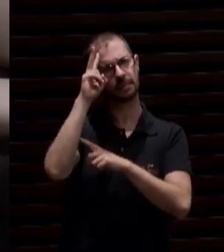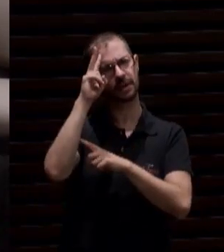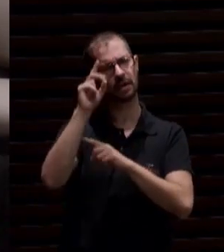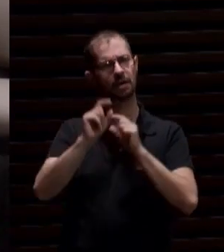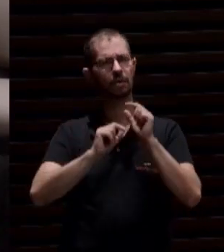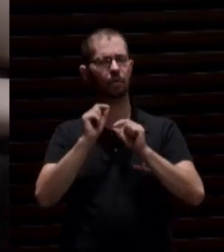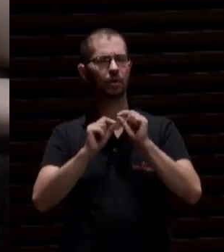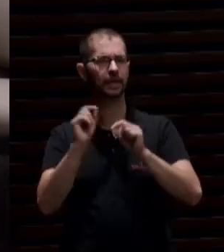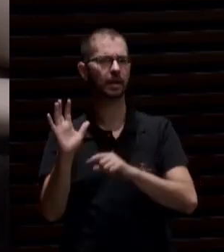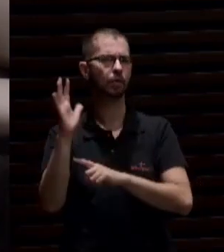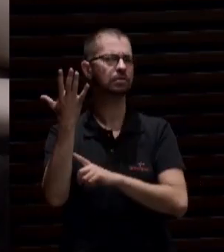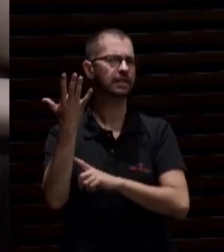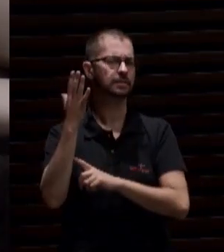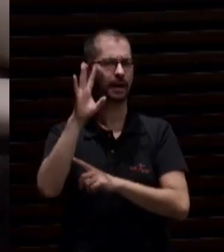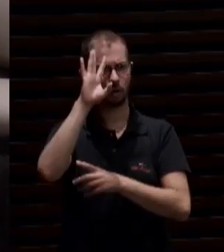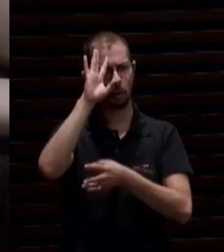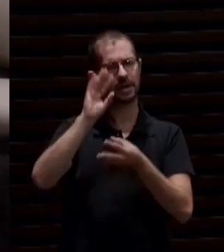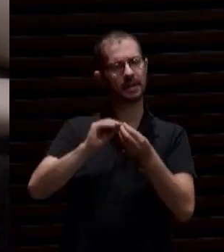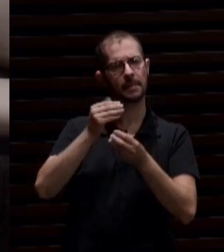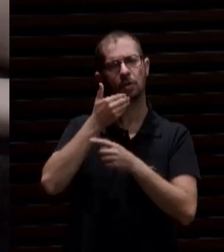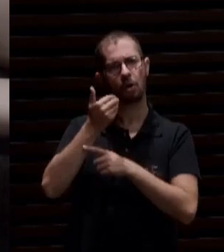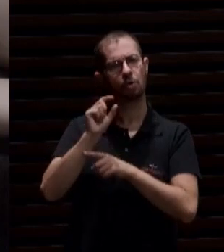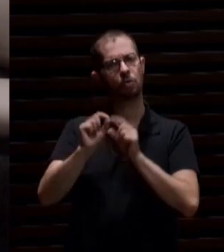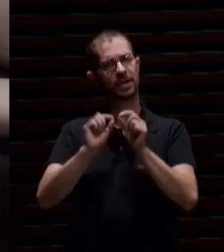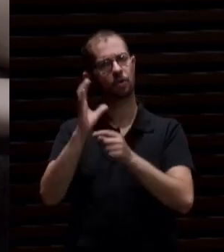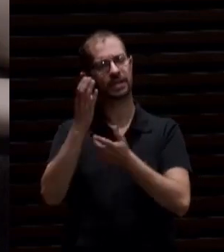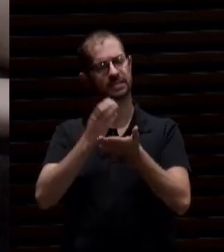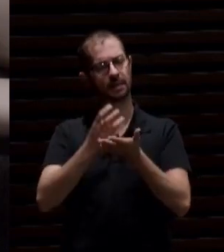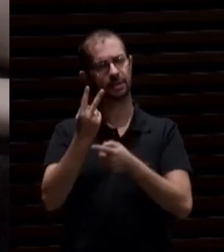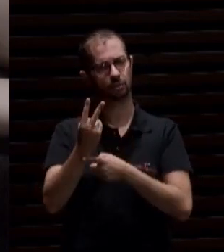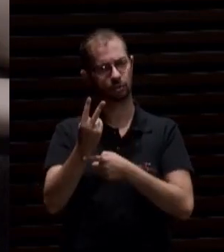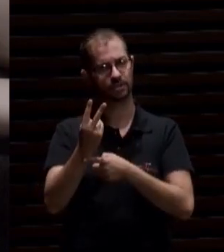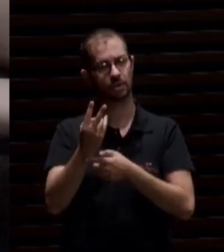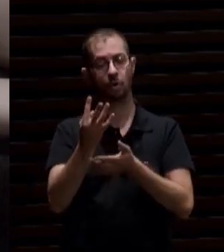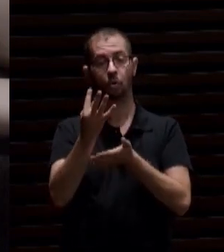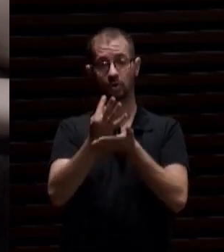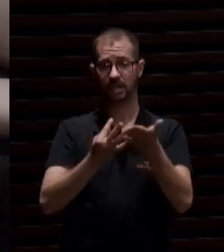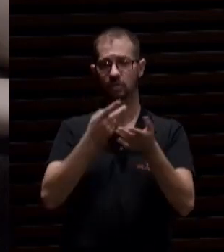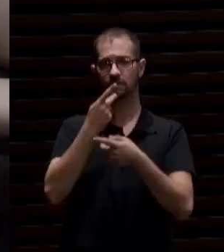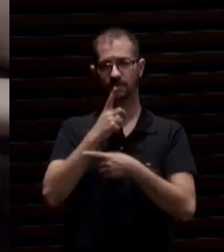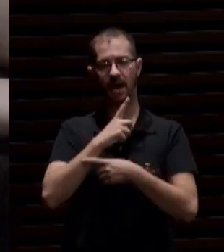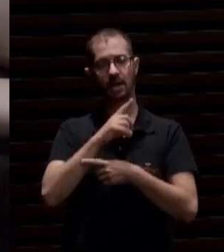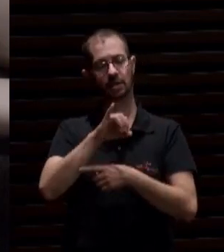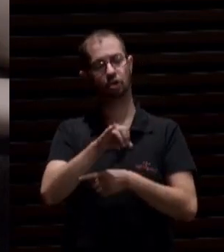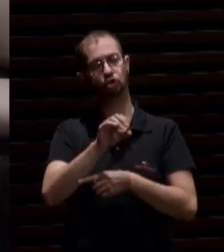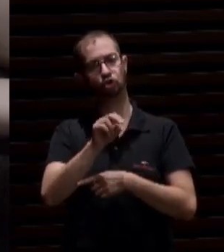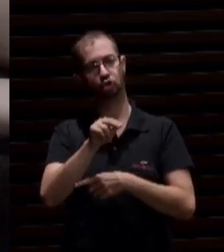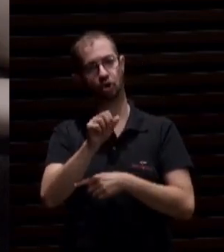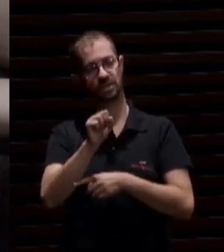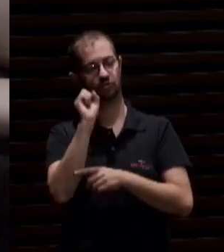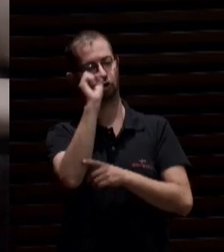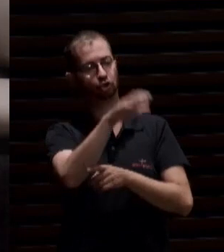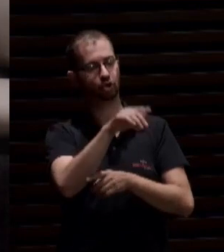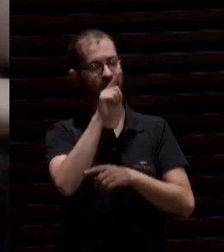livro, para a gente poder ter uma noção melhor do que vai acontecer no capítulo 2. O texto nos fala que Jonas foi jogado ao mar pelos marinheiros, e que após isso